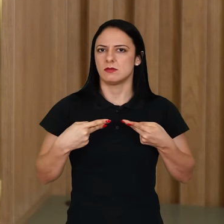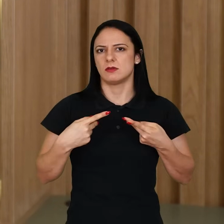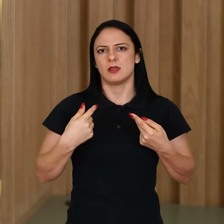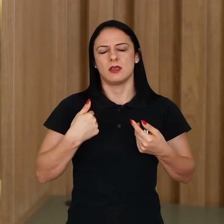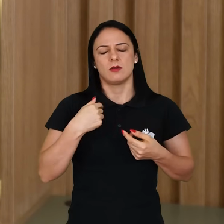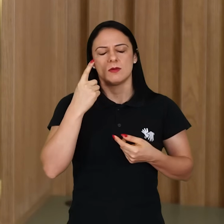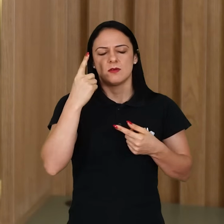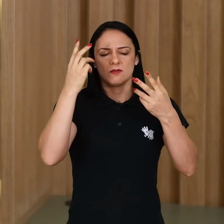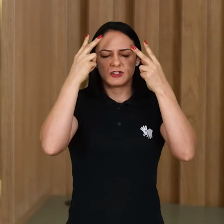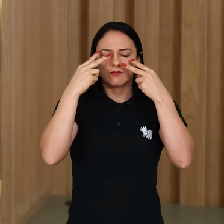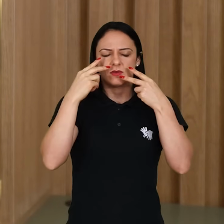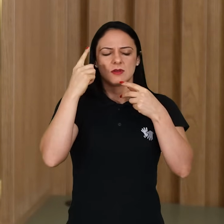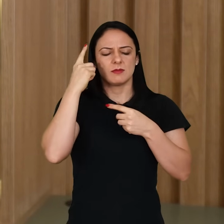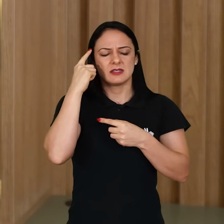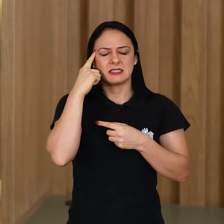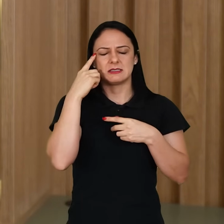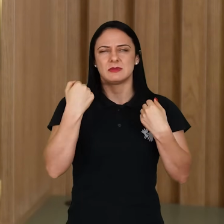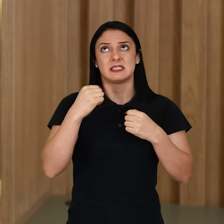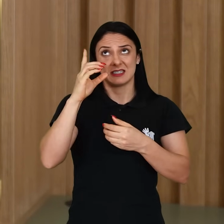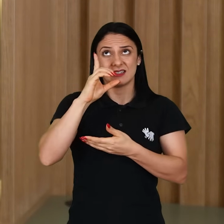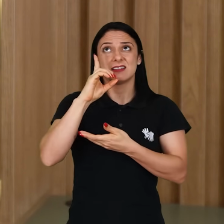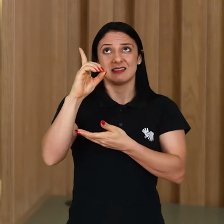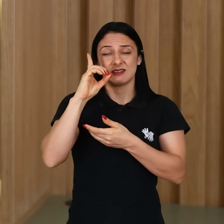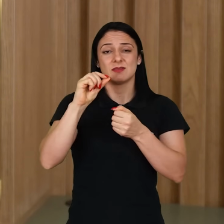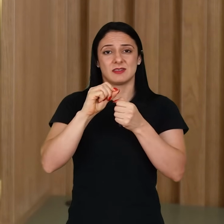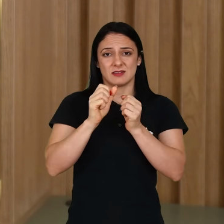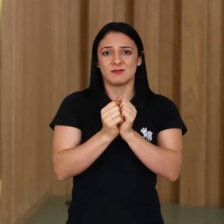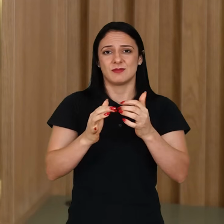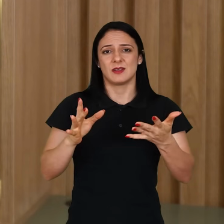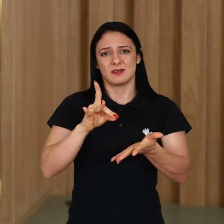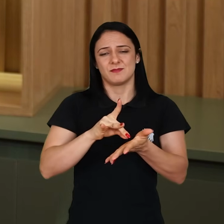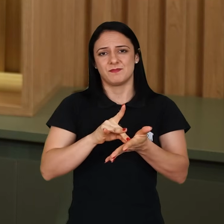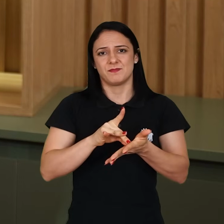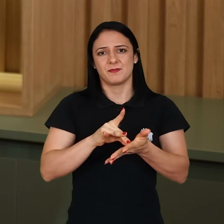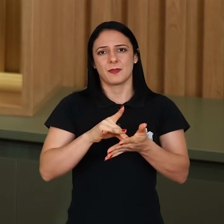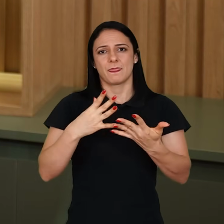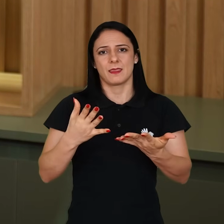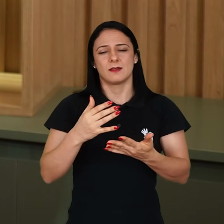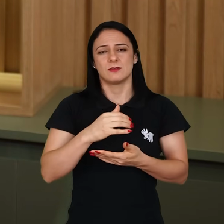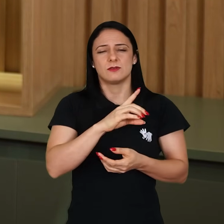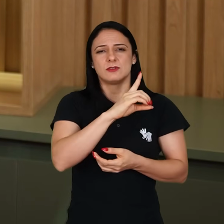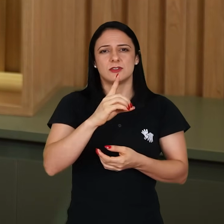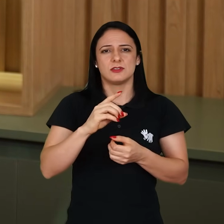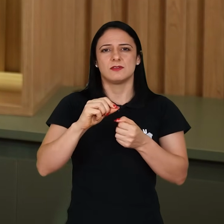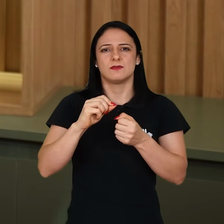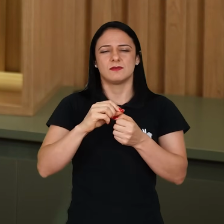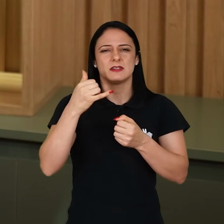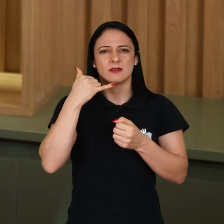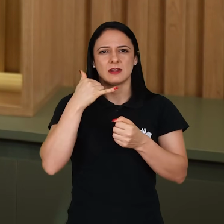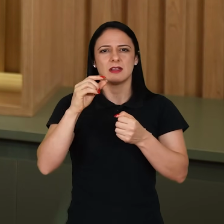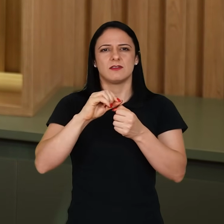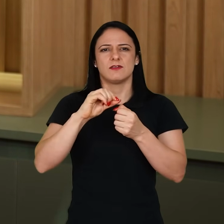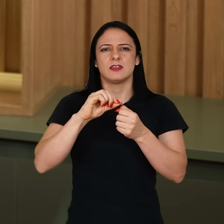eu fechava os olhos e dizia assim, precisa ser Deus e tem que ser Deus e é Deus. E nesse dia eu peguei o celular e fiz um story